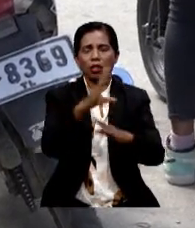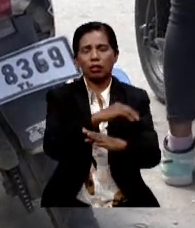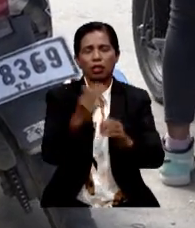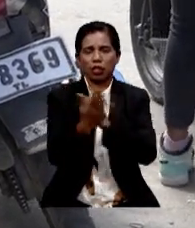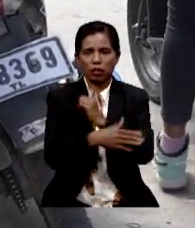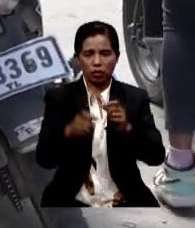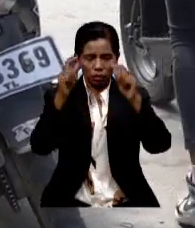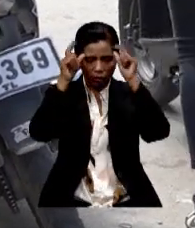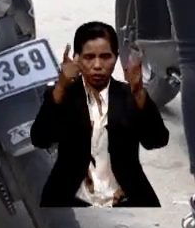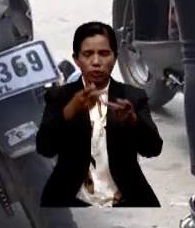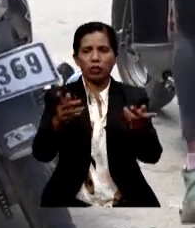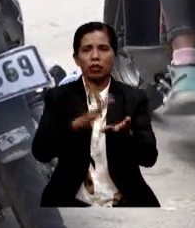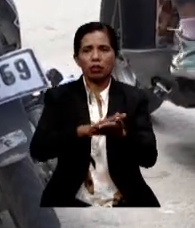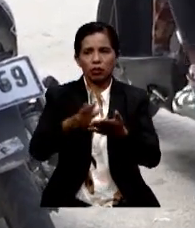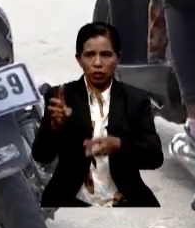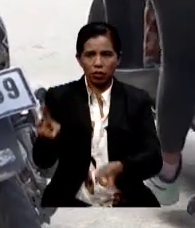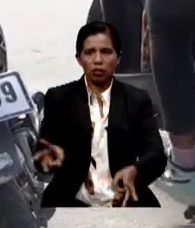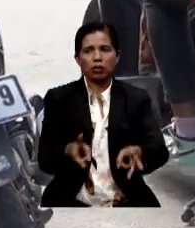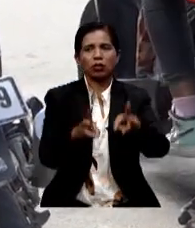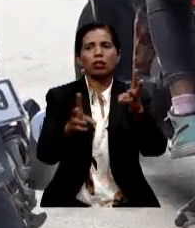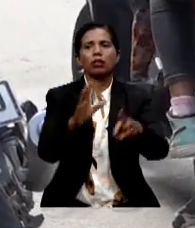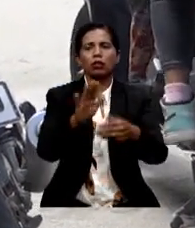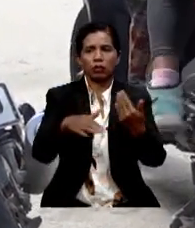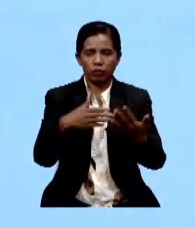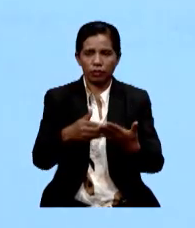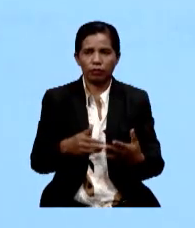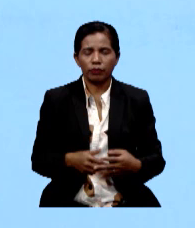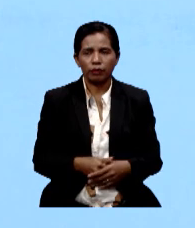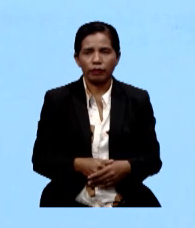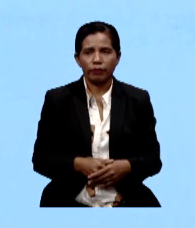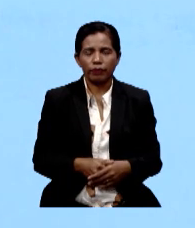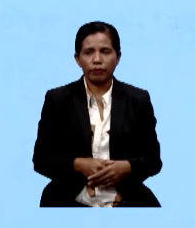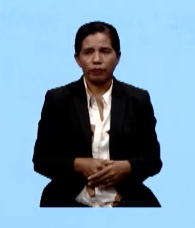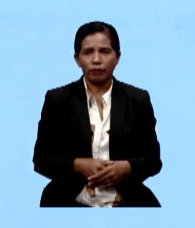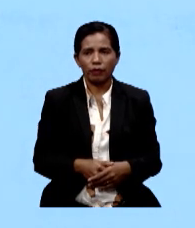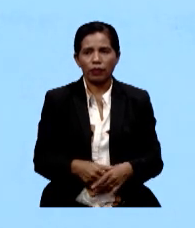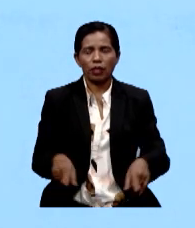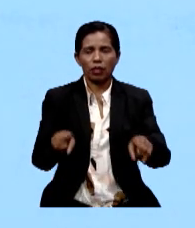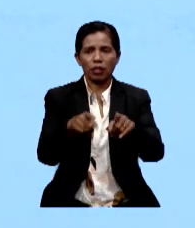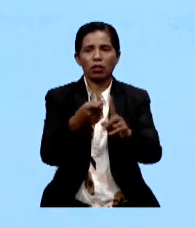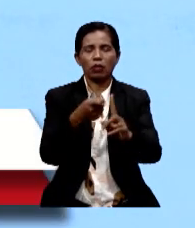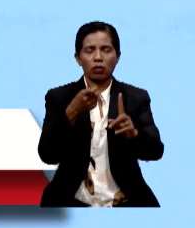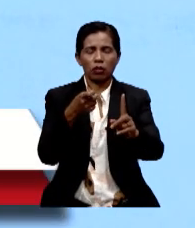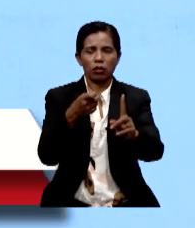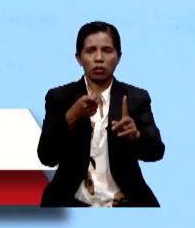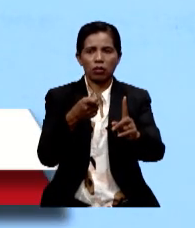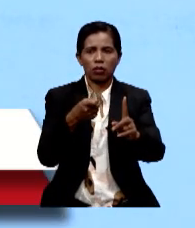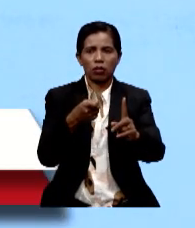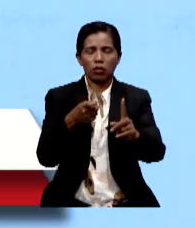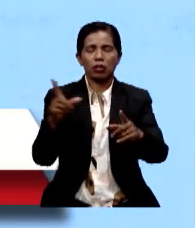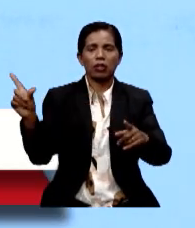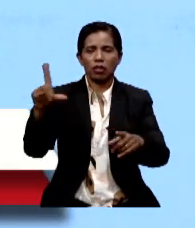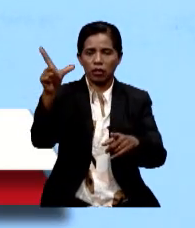mos liu-liu, estrada, protocolo cira. E daí né, começa o russo e a baliza o silêncio de